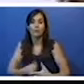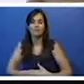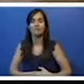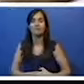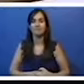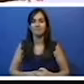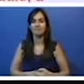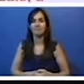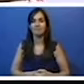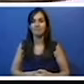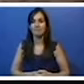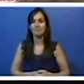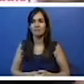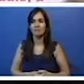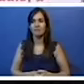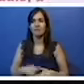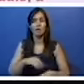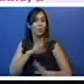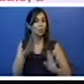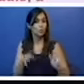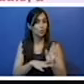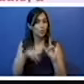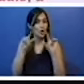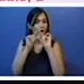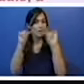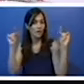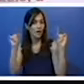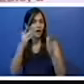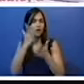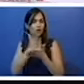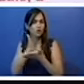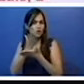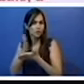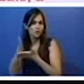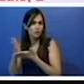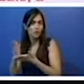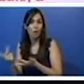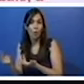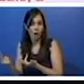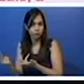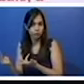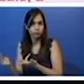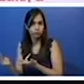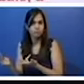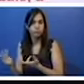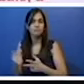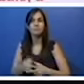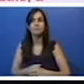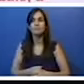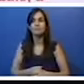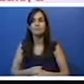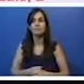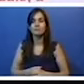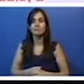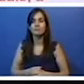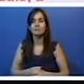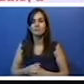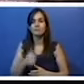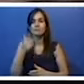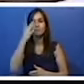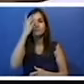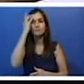certo se todo referência dividido sempre em partes iguais ou em partes iguais